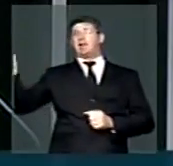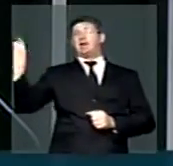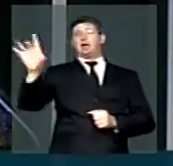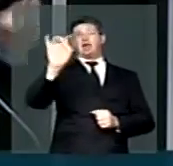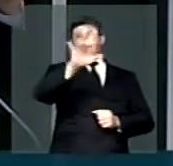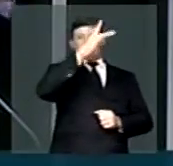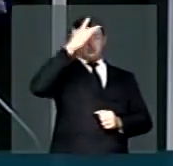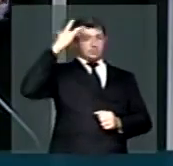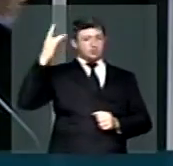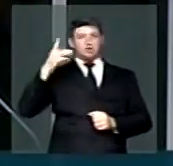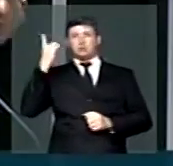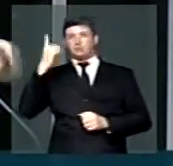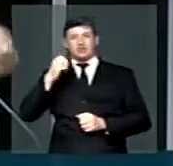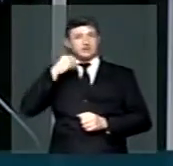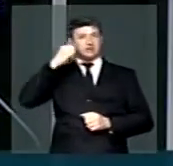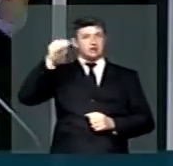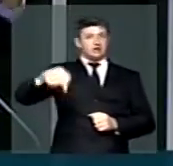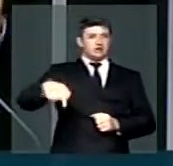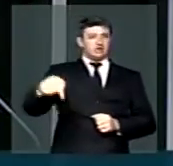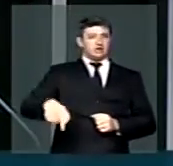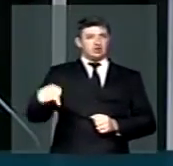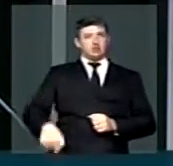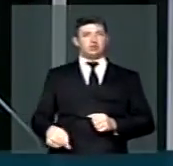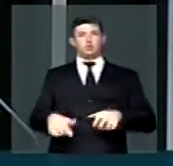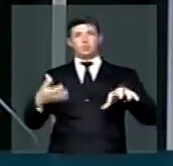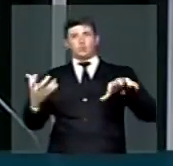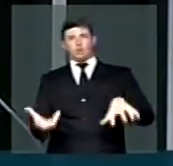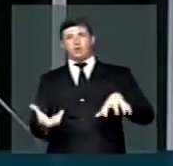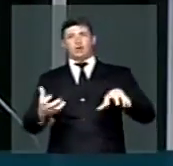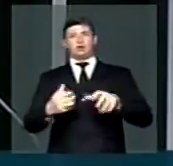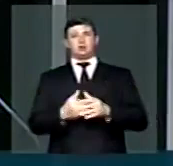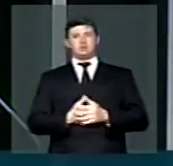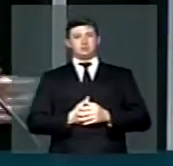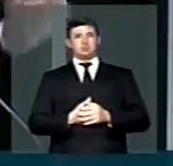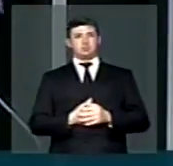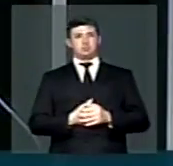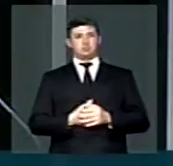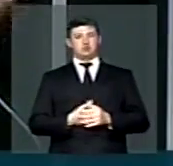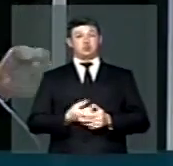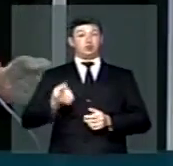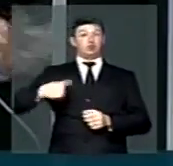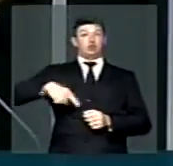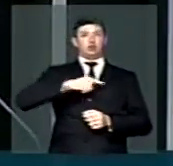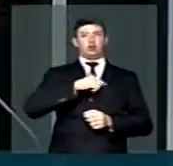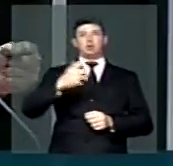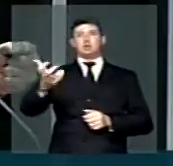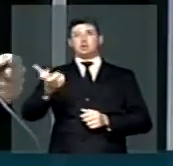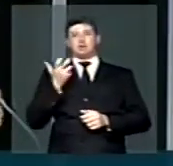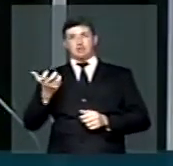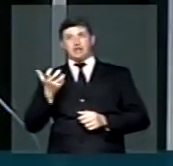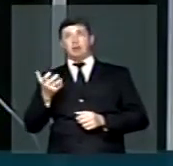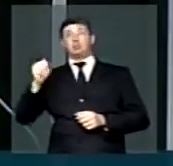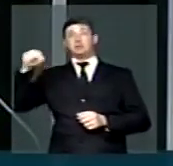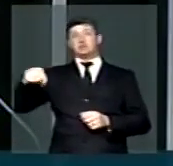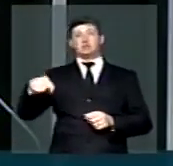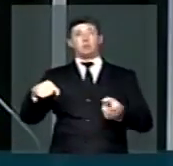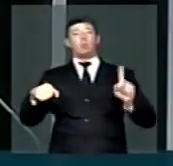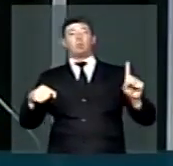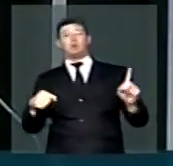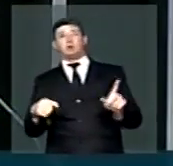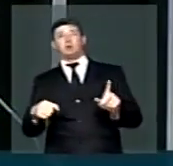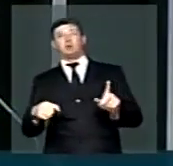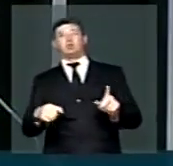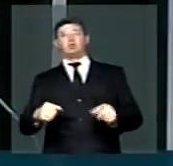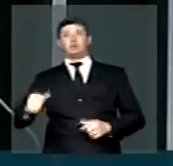senhores deputados e senadores deste parlamento: nós queremos ou não